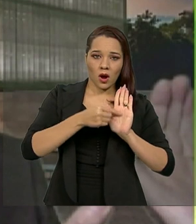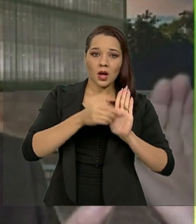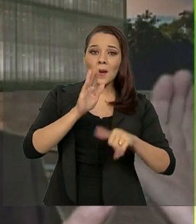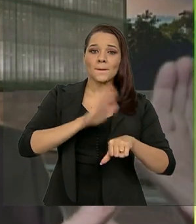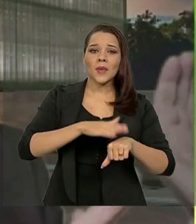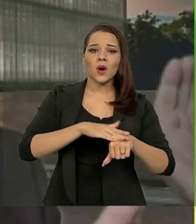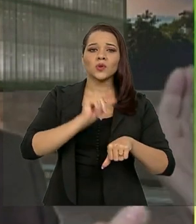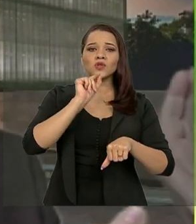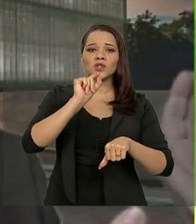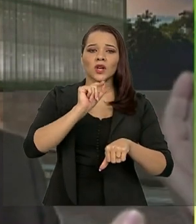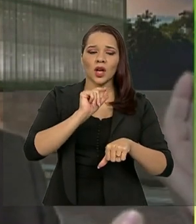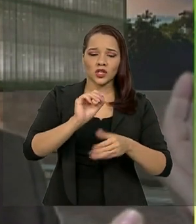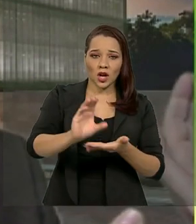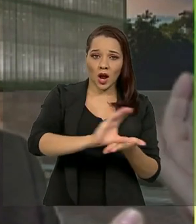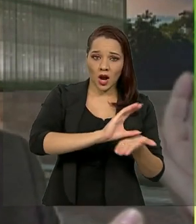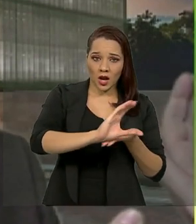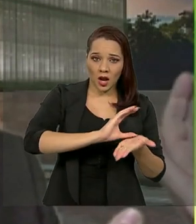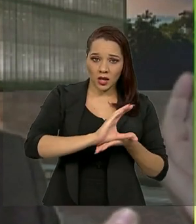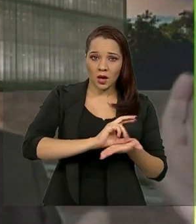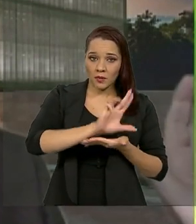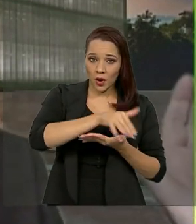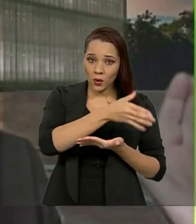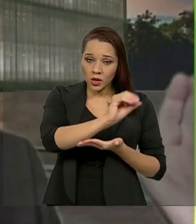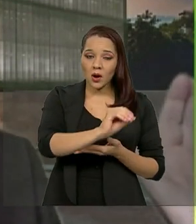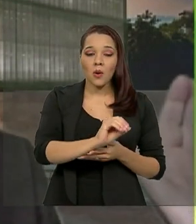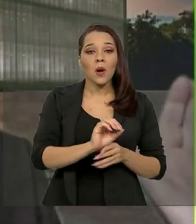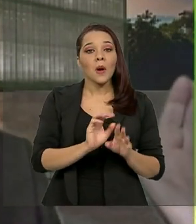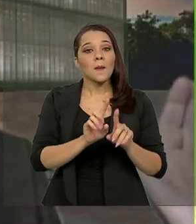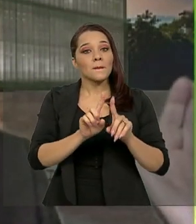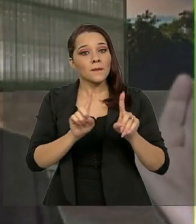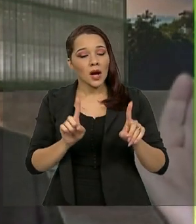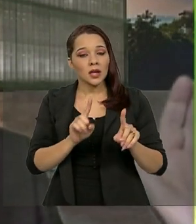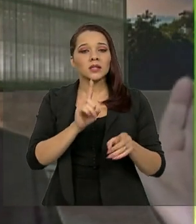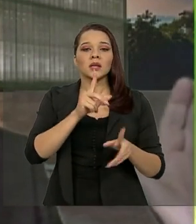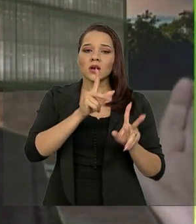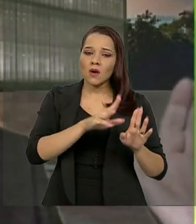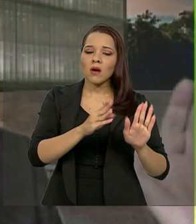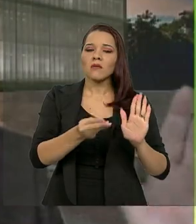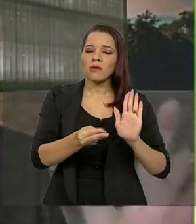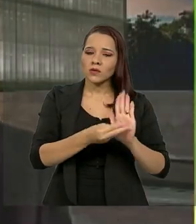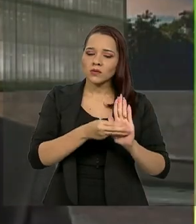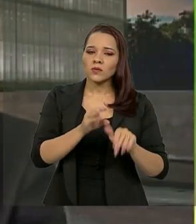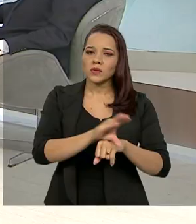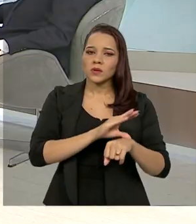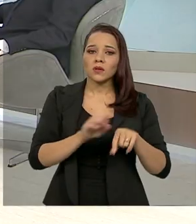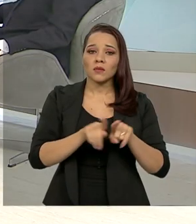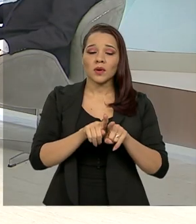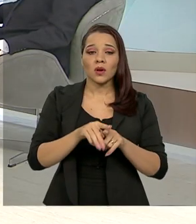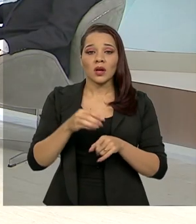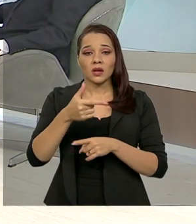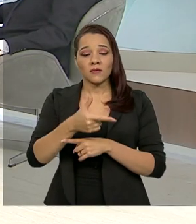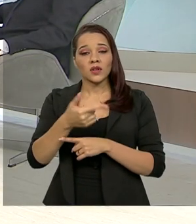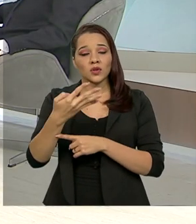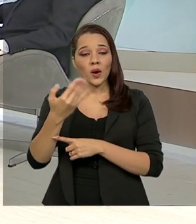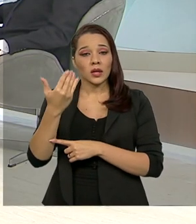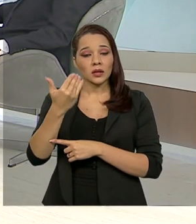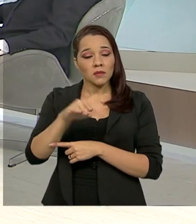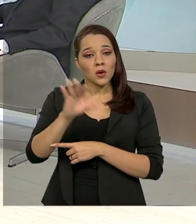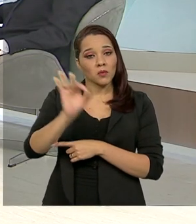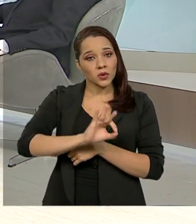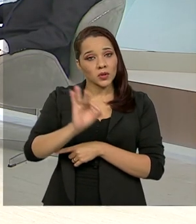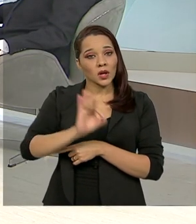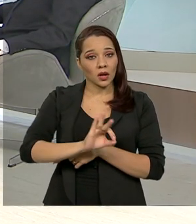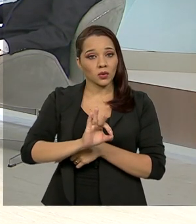competência da arrecadação para a União, mas a mesma Constituição estabeleceu que